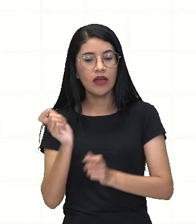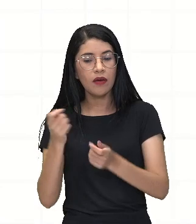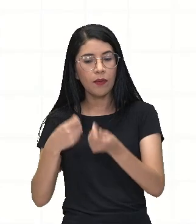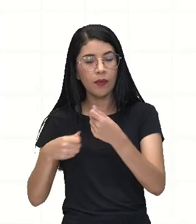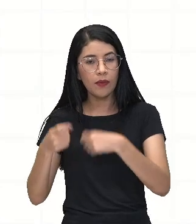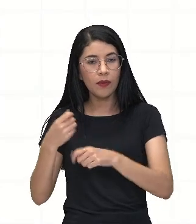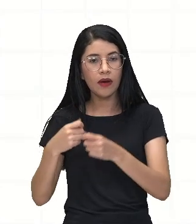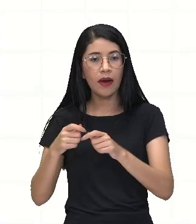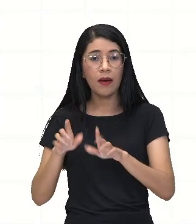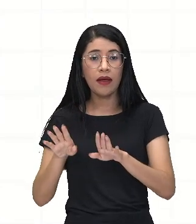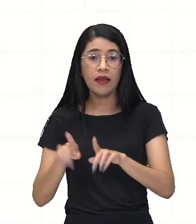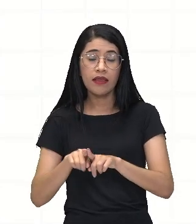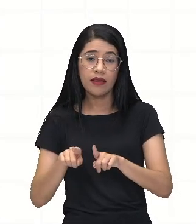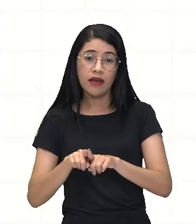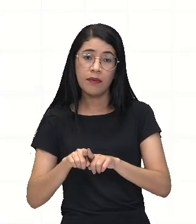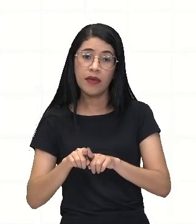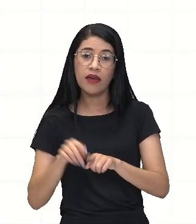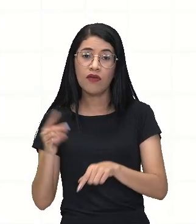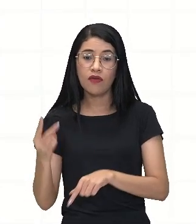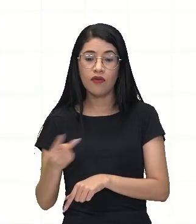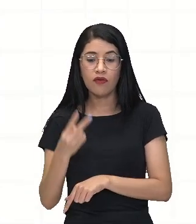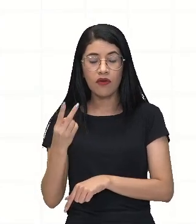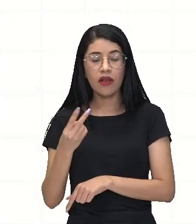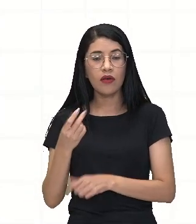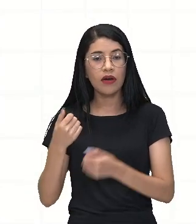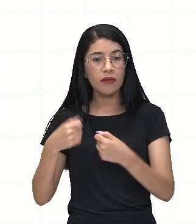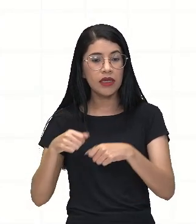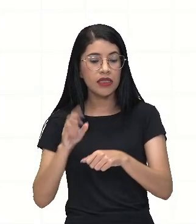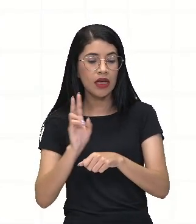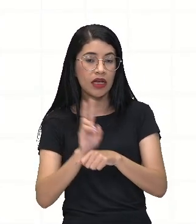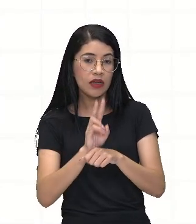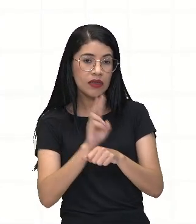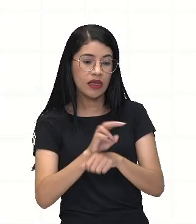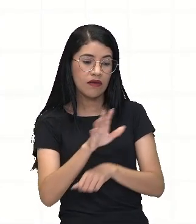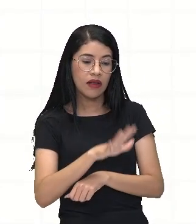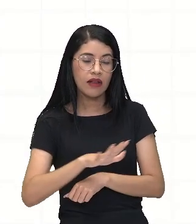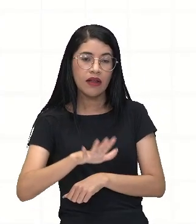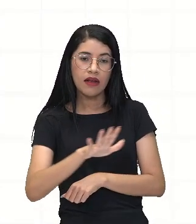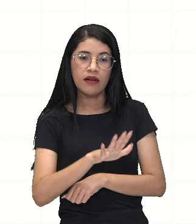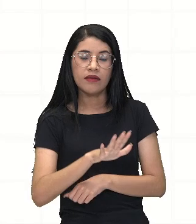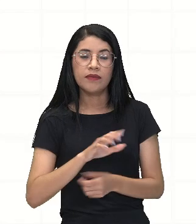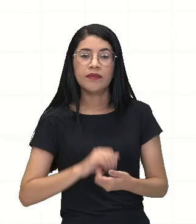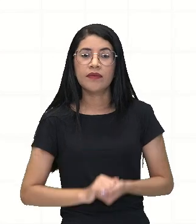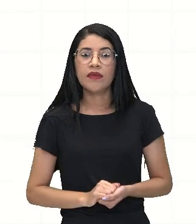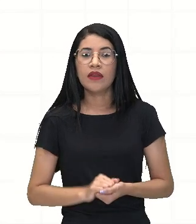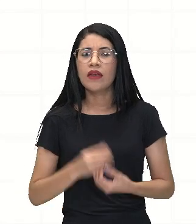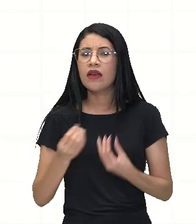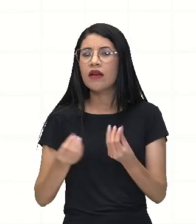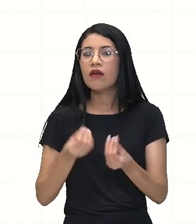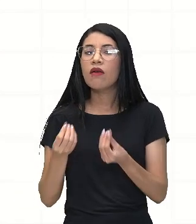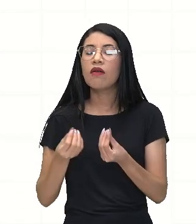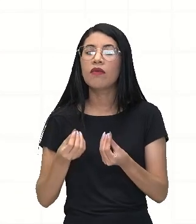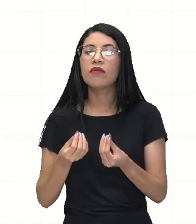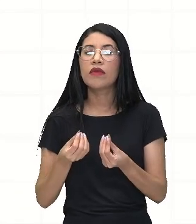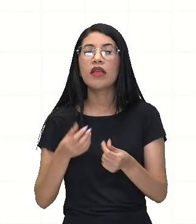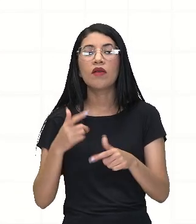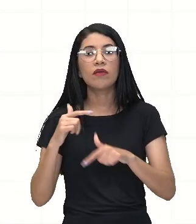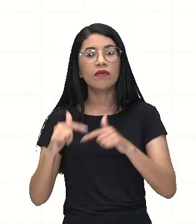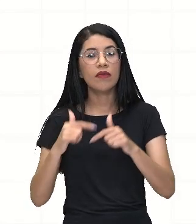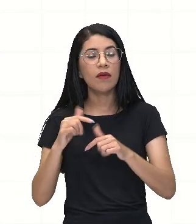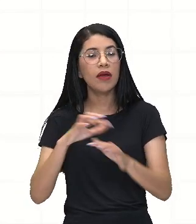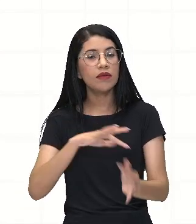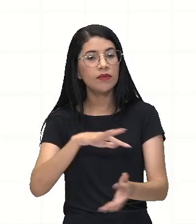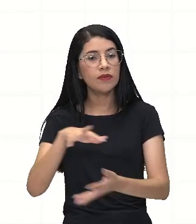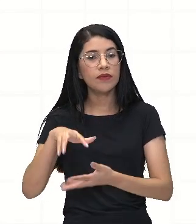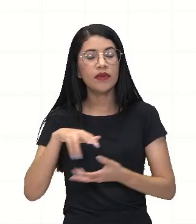ao mesmo tempo que valoriza a sua conservação. Através de práticas sustentáveis,